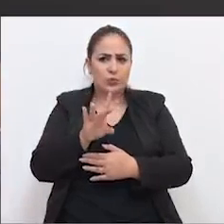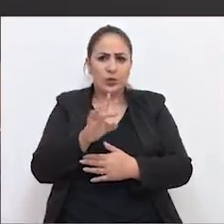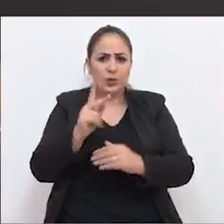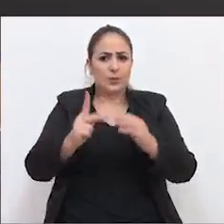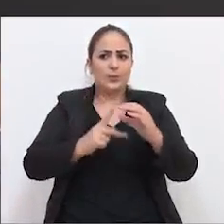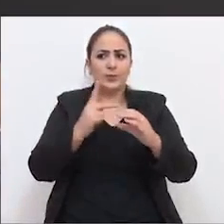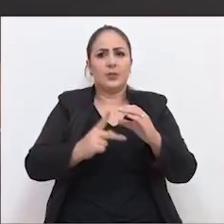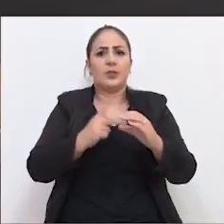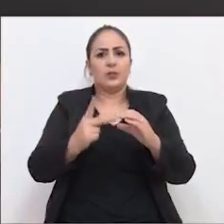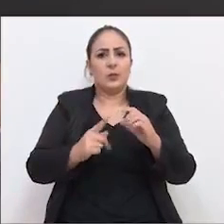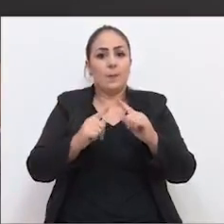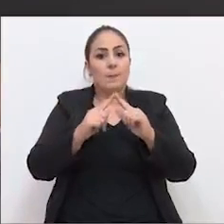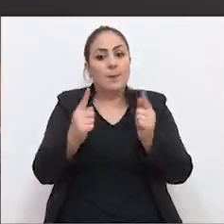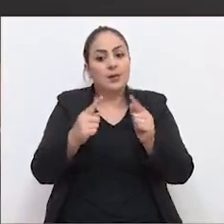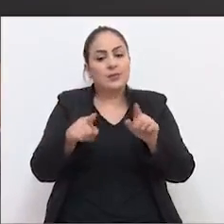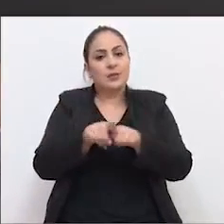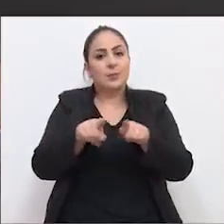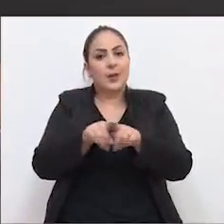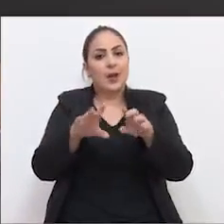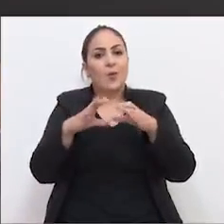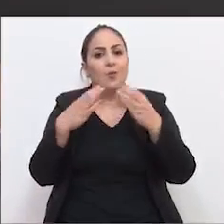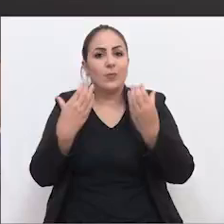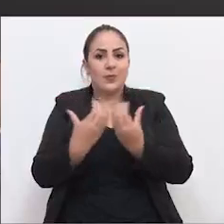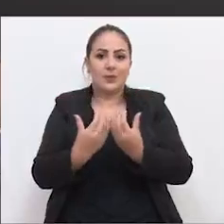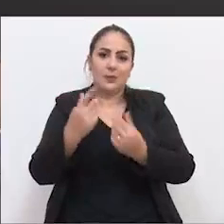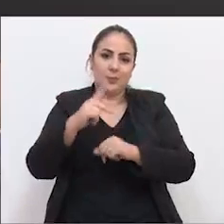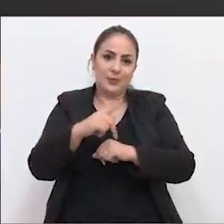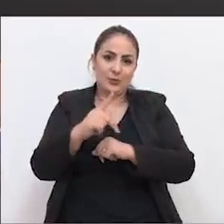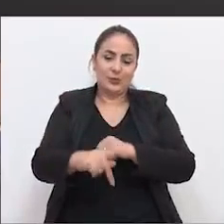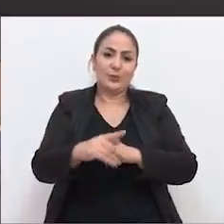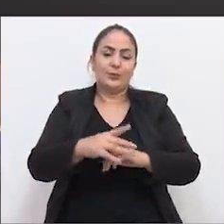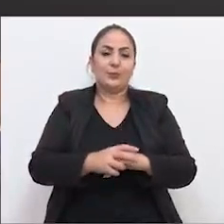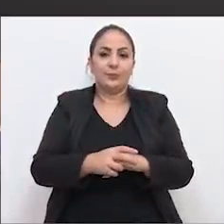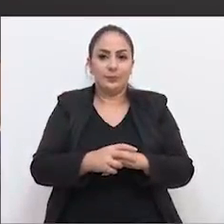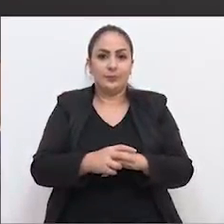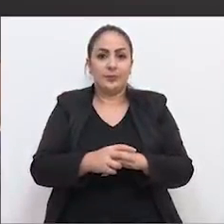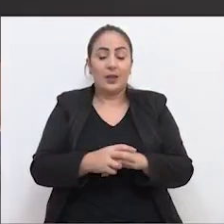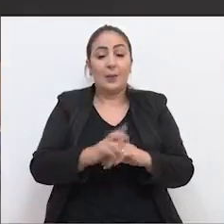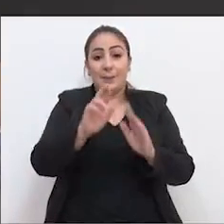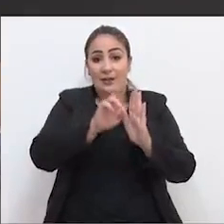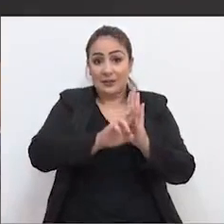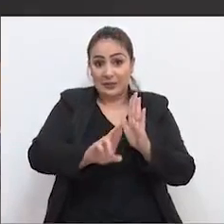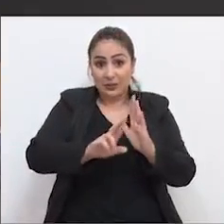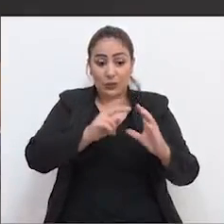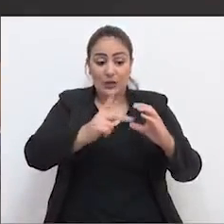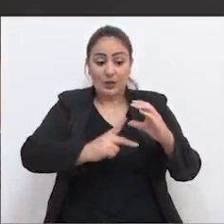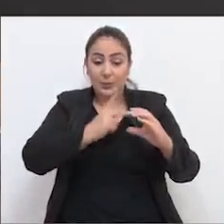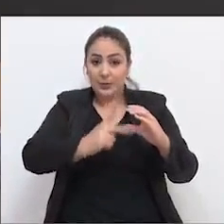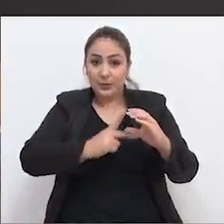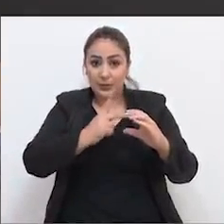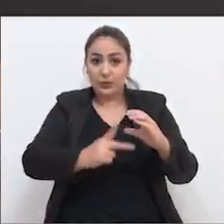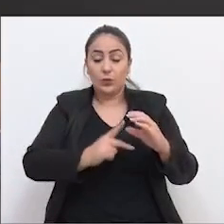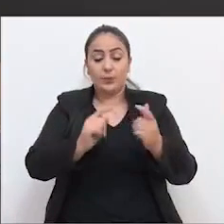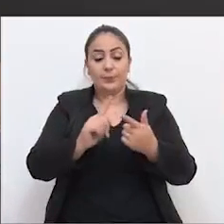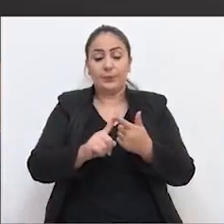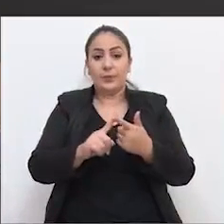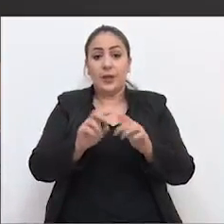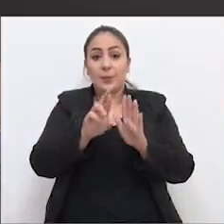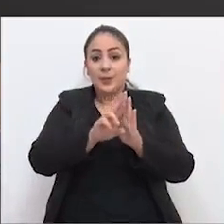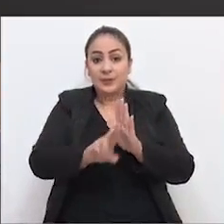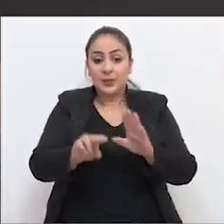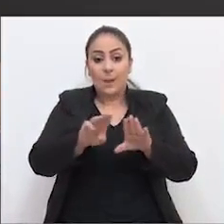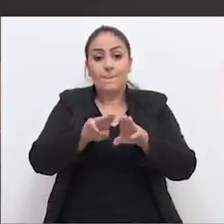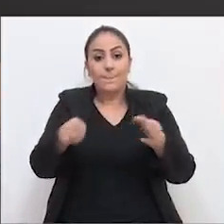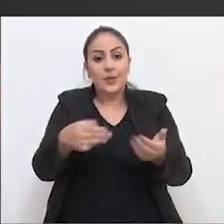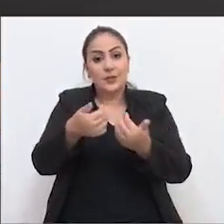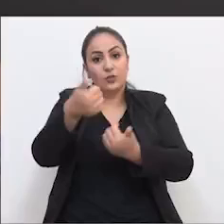Vereadores, como também a comunidade de Passo Fundo. Em nome da Câmara Municipal de Vereadores, em nome da